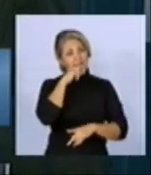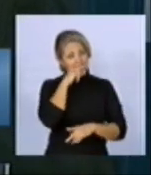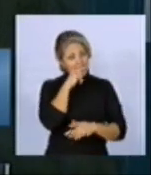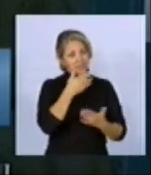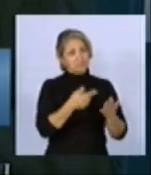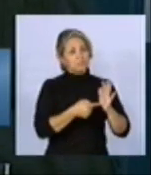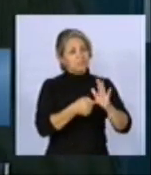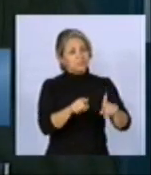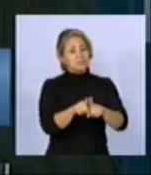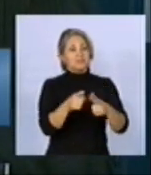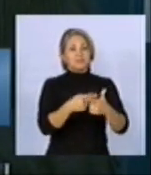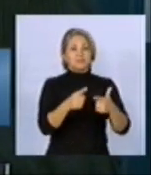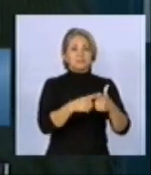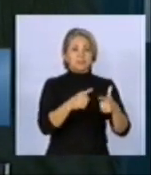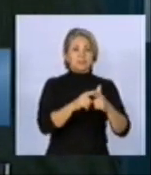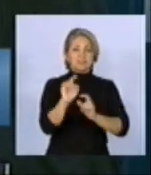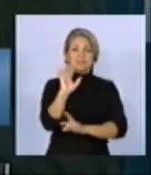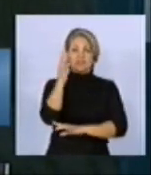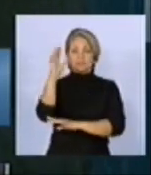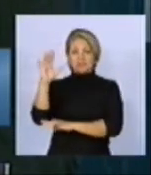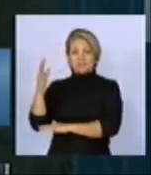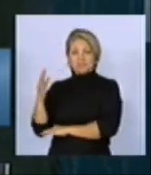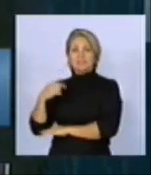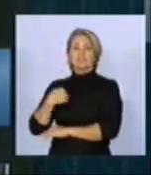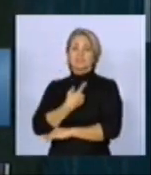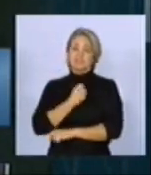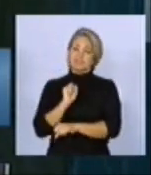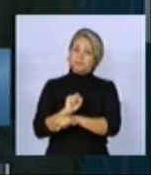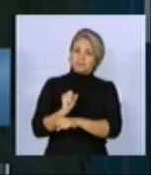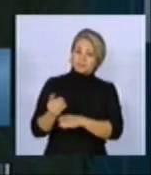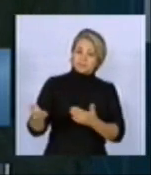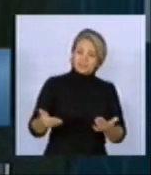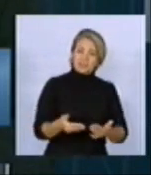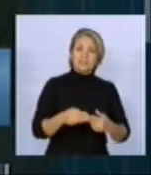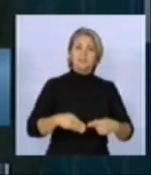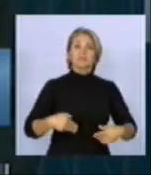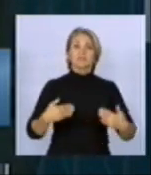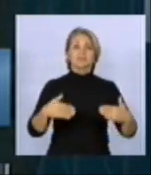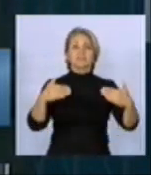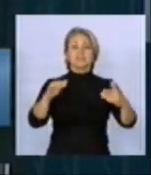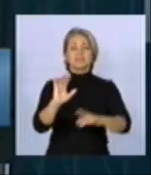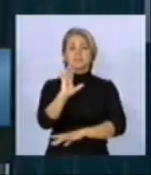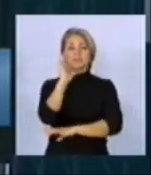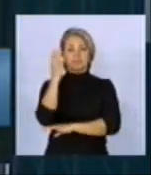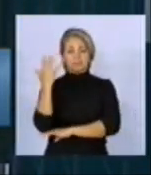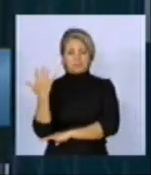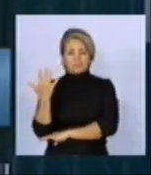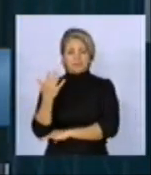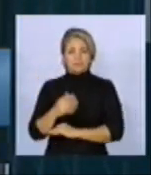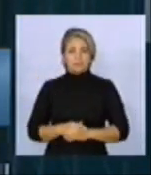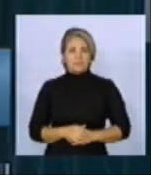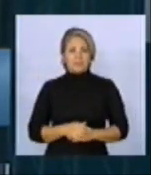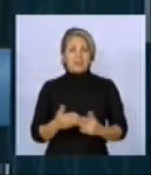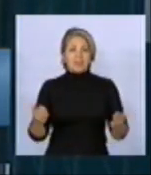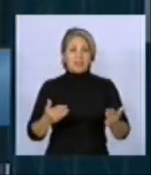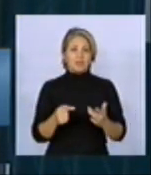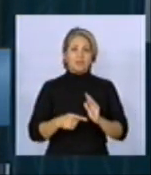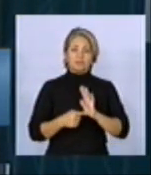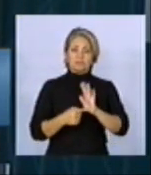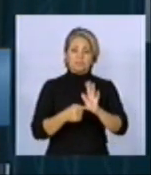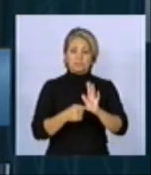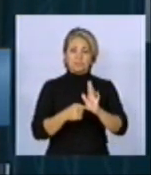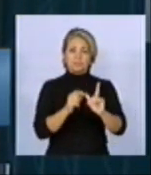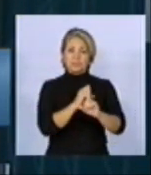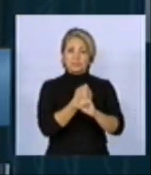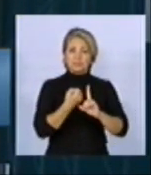impactos ambientais que é aquilo que todo mundo espera de nós também aqui do ministério do do meio ambiente né do ponto de vista eh social a gente